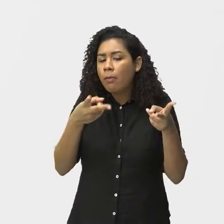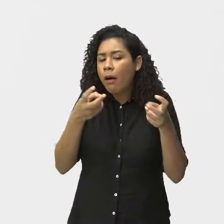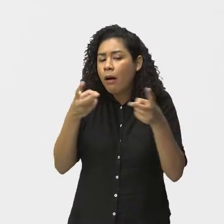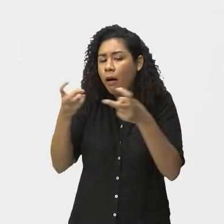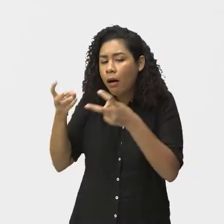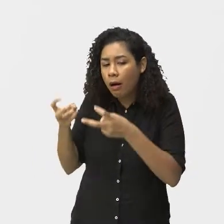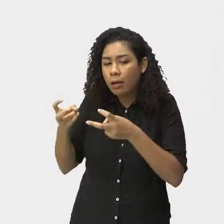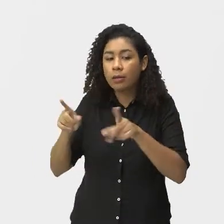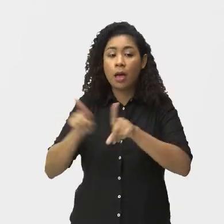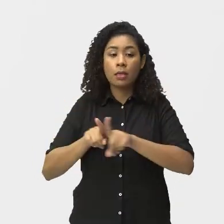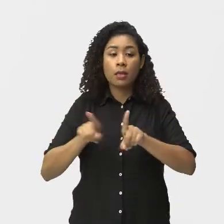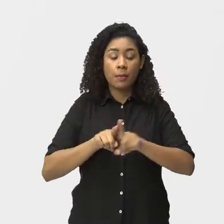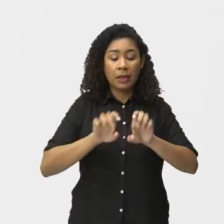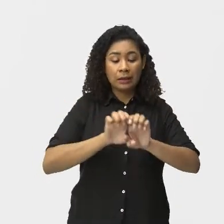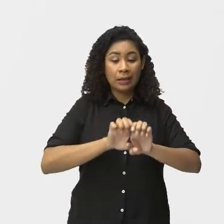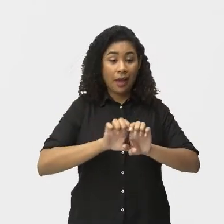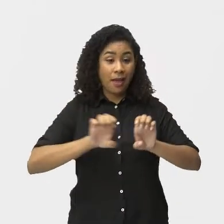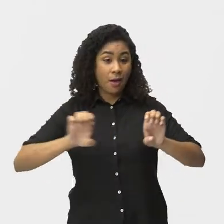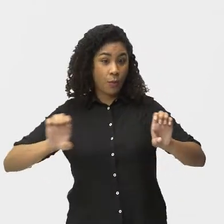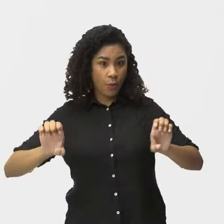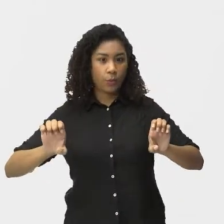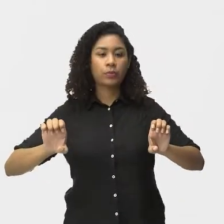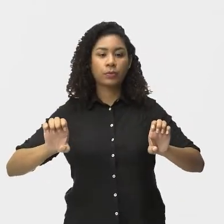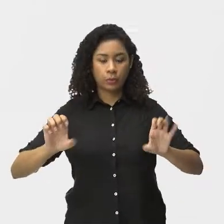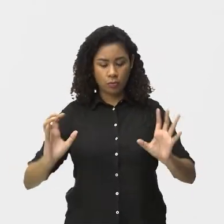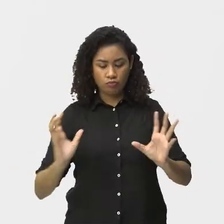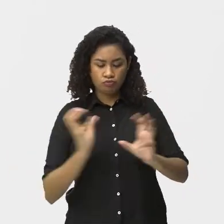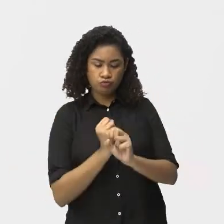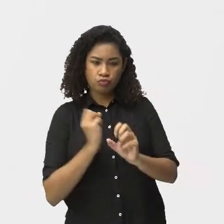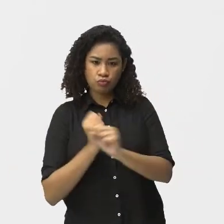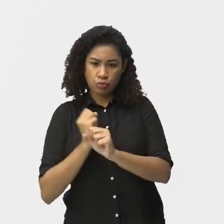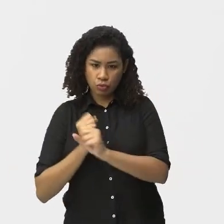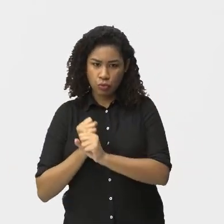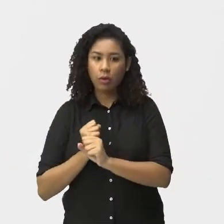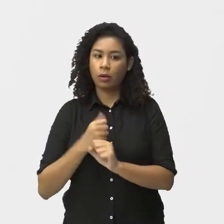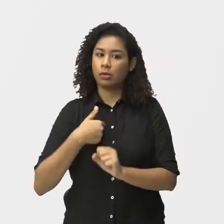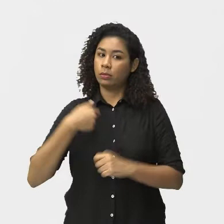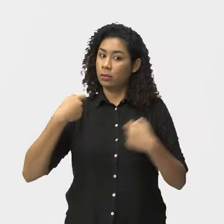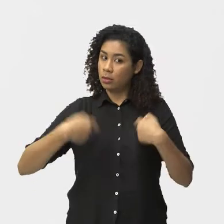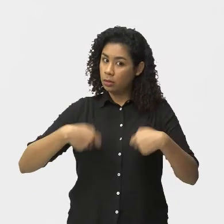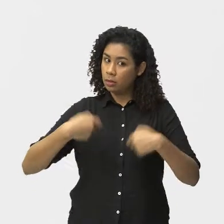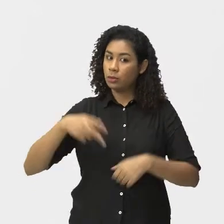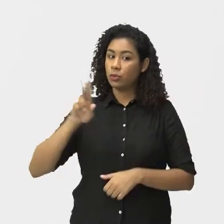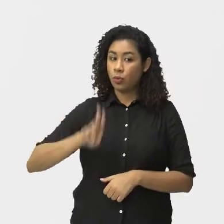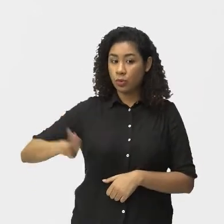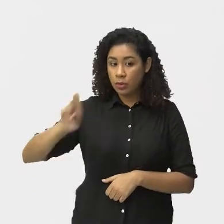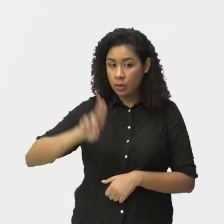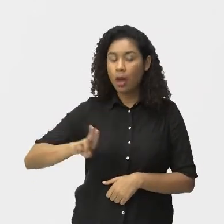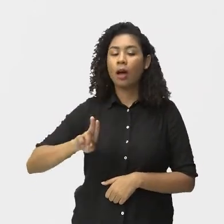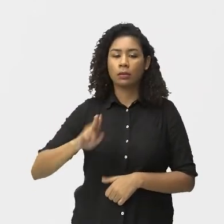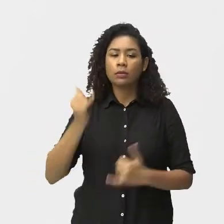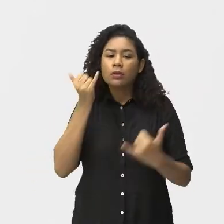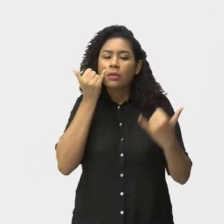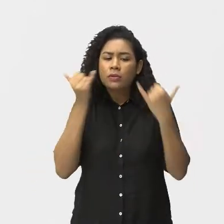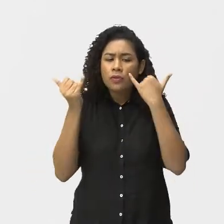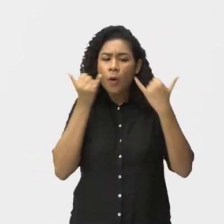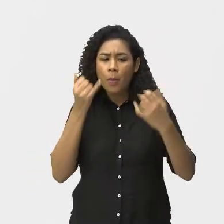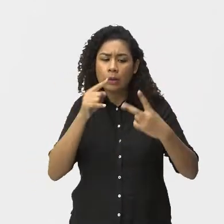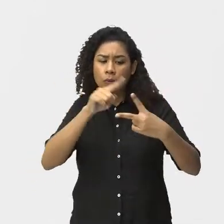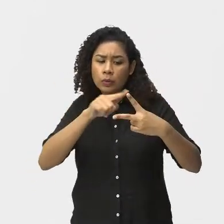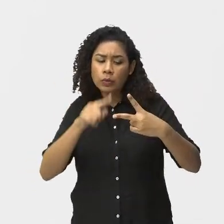da equação da reta, eu preciso da equação da reta, tá? Eu consigo